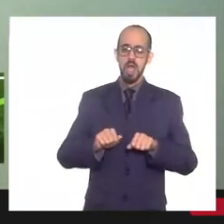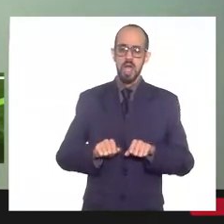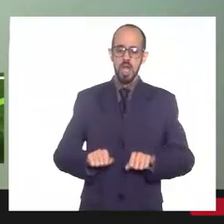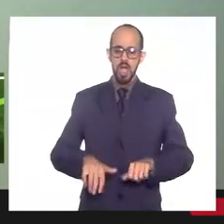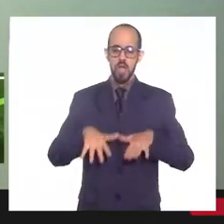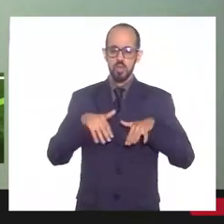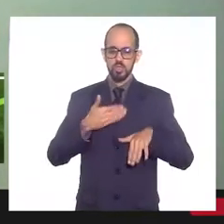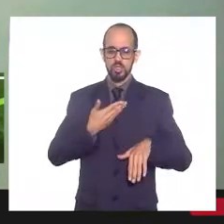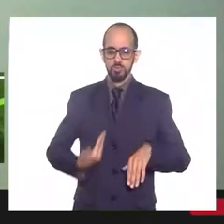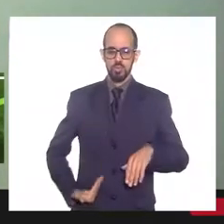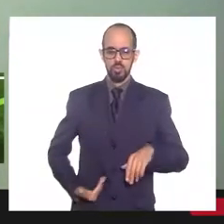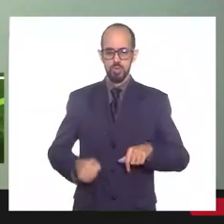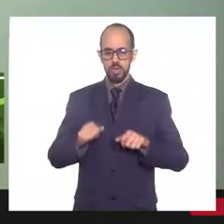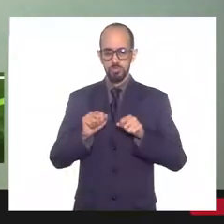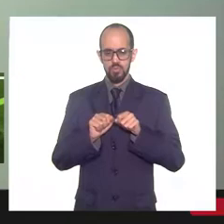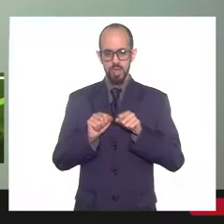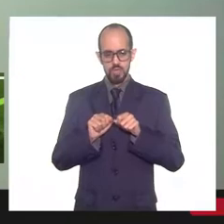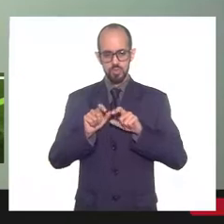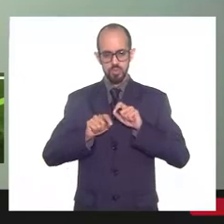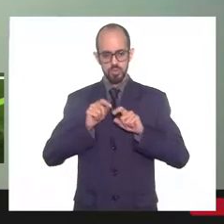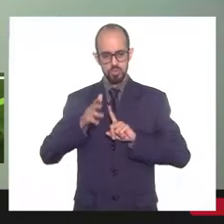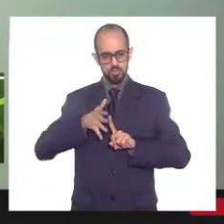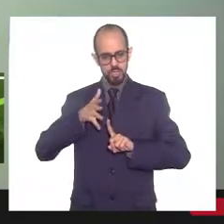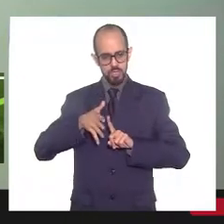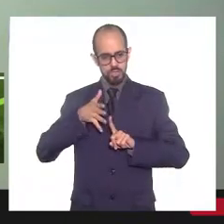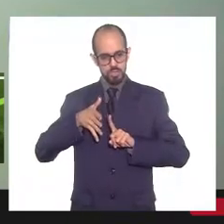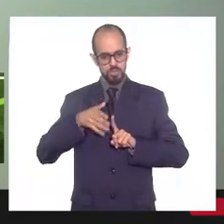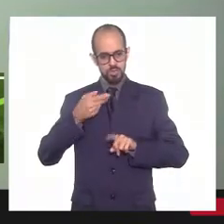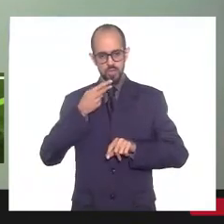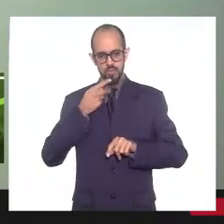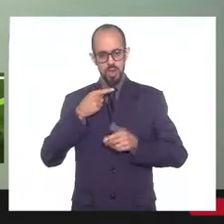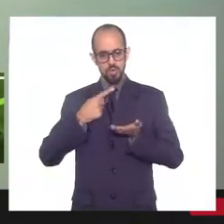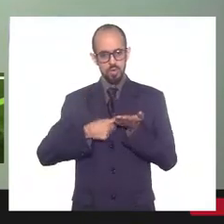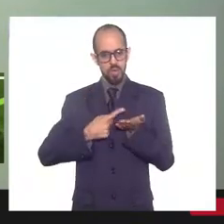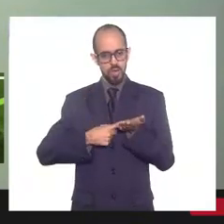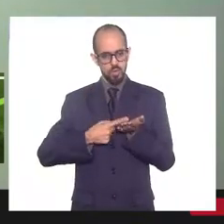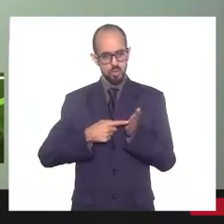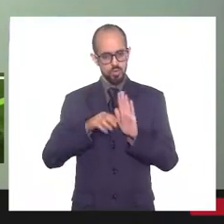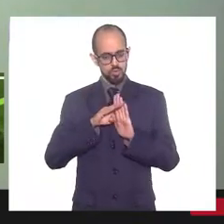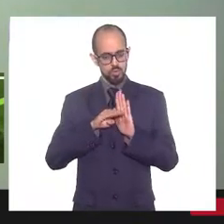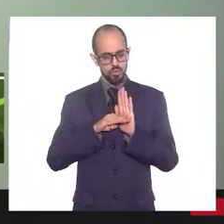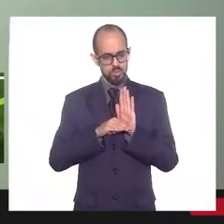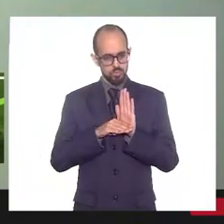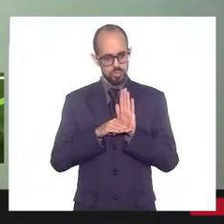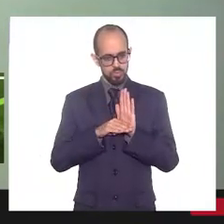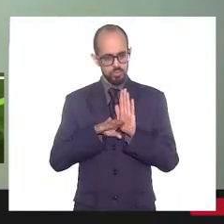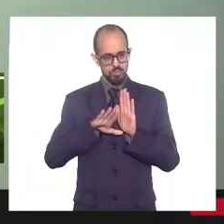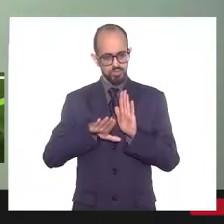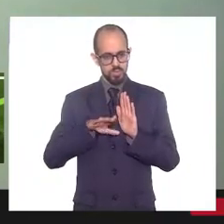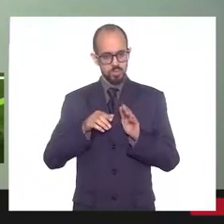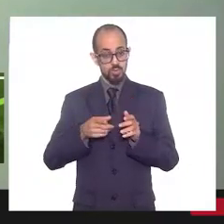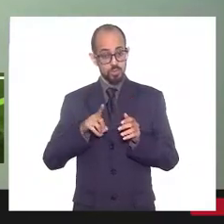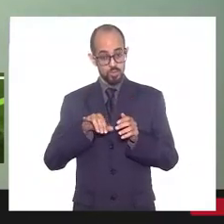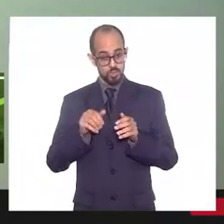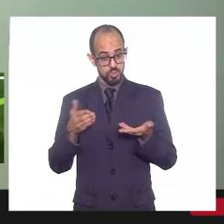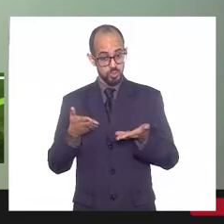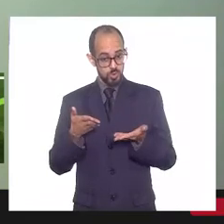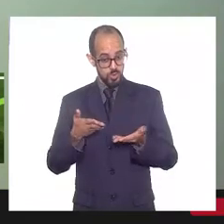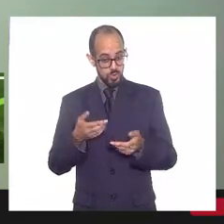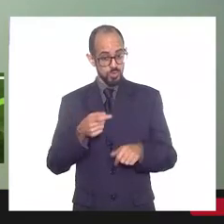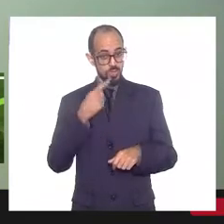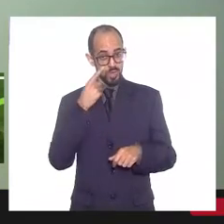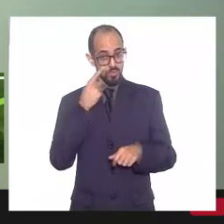Eu sempre faço aqui com os palestrantes o teu denomina um acordo de procedimento no dia de hoje quem